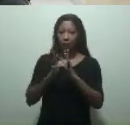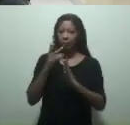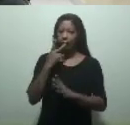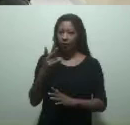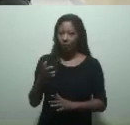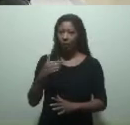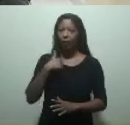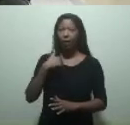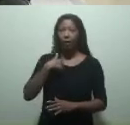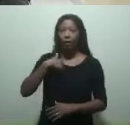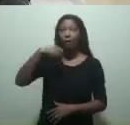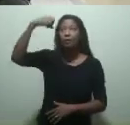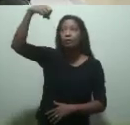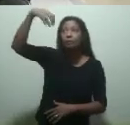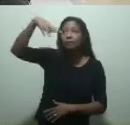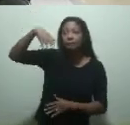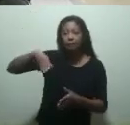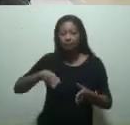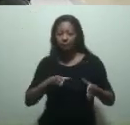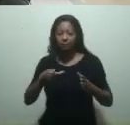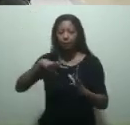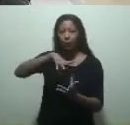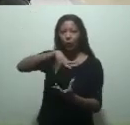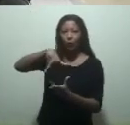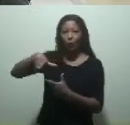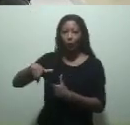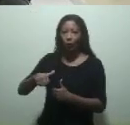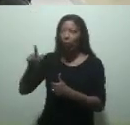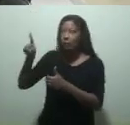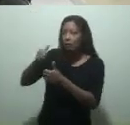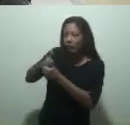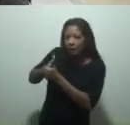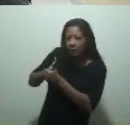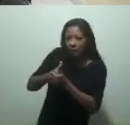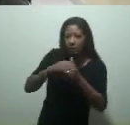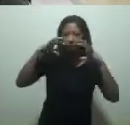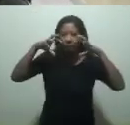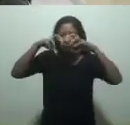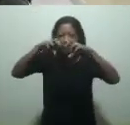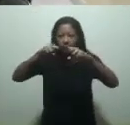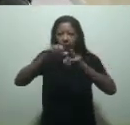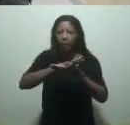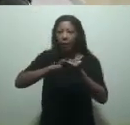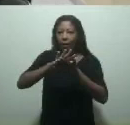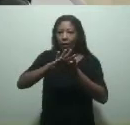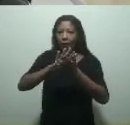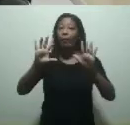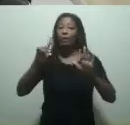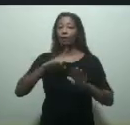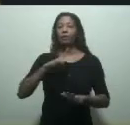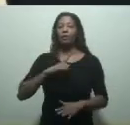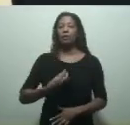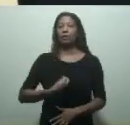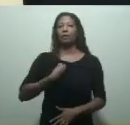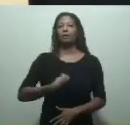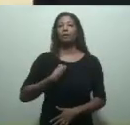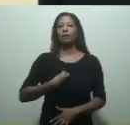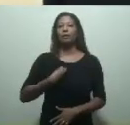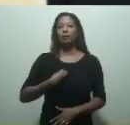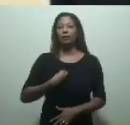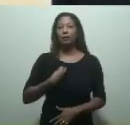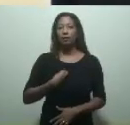sou a luz do mundo. Quem me segue nunca andará em trevas, mas terá a luz da vida. João do 8 ao